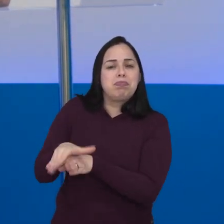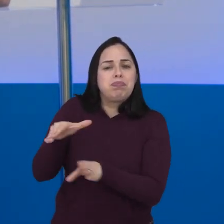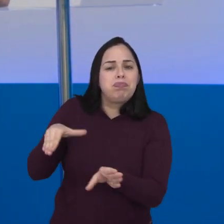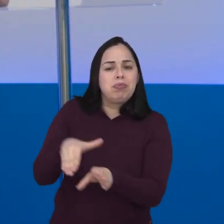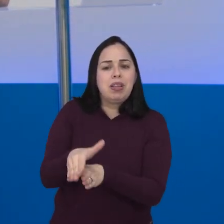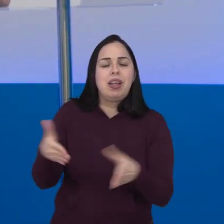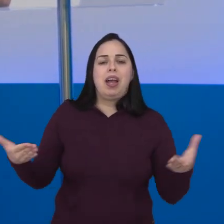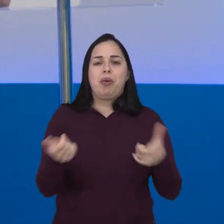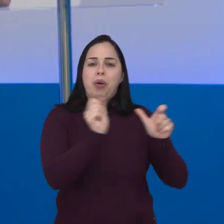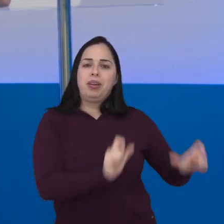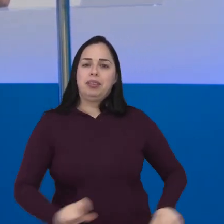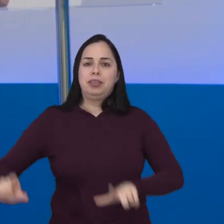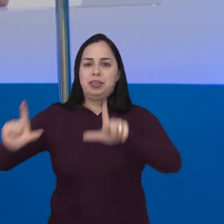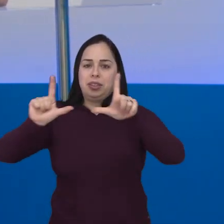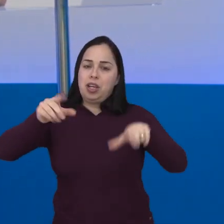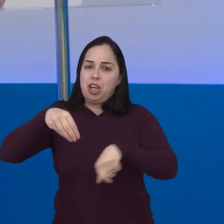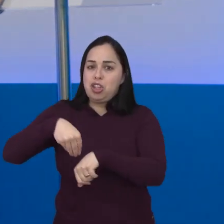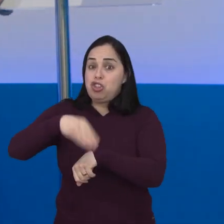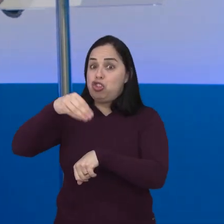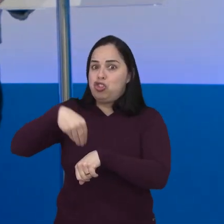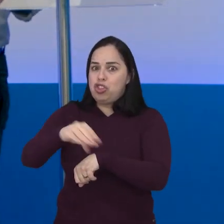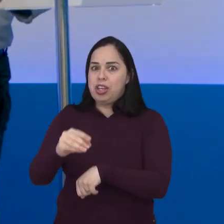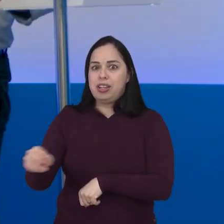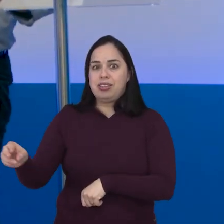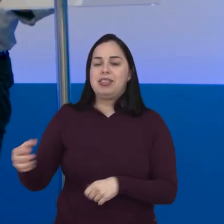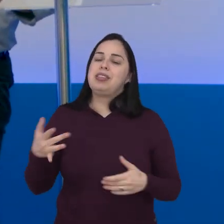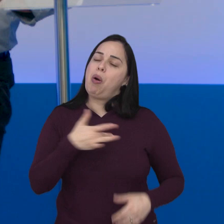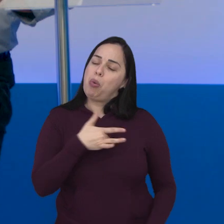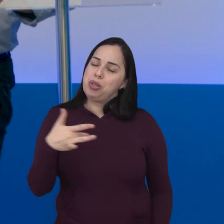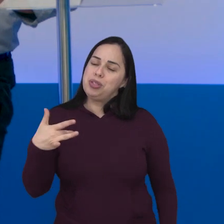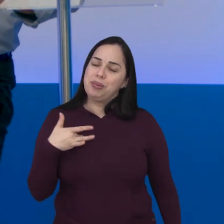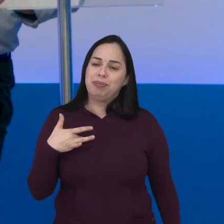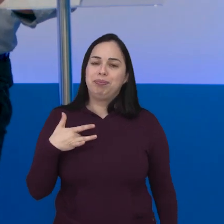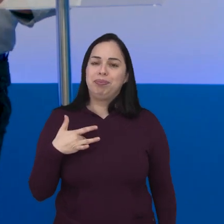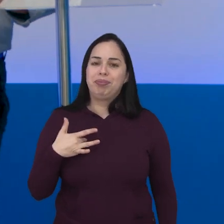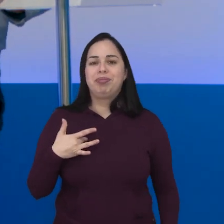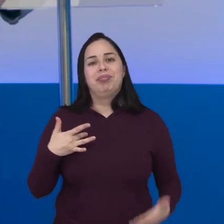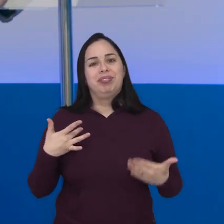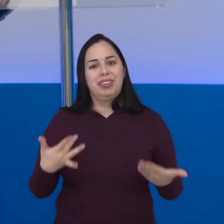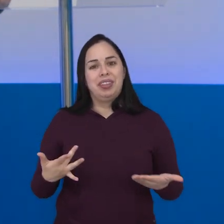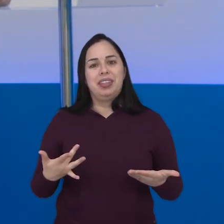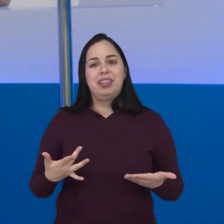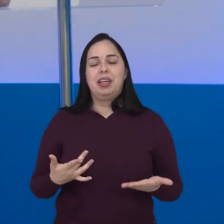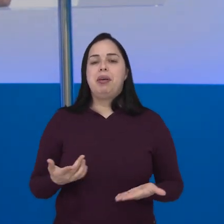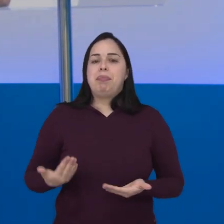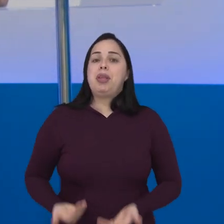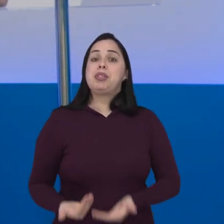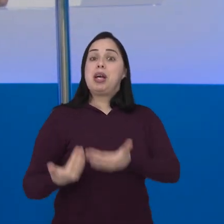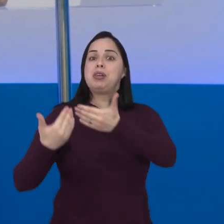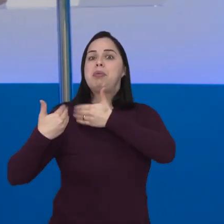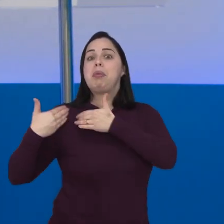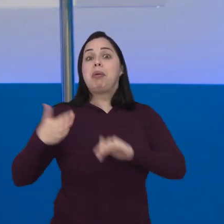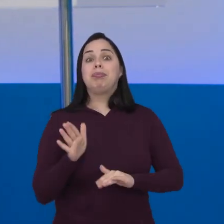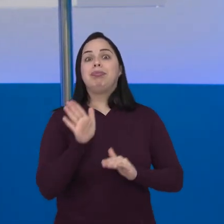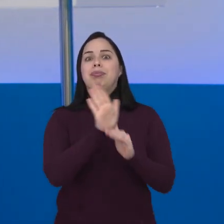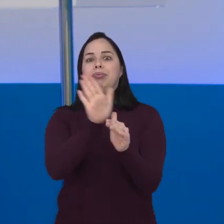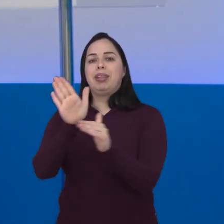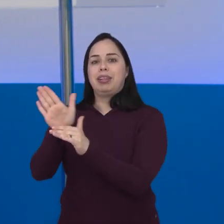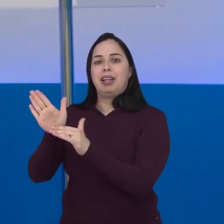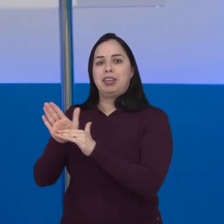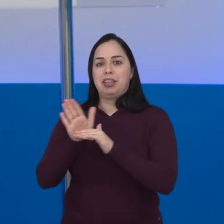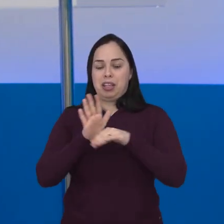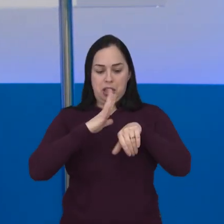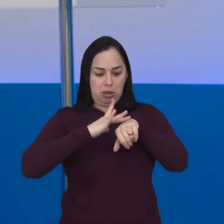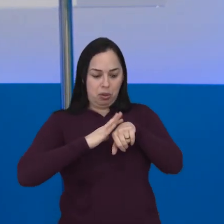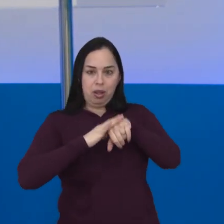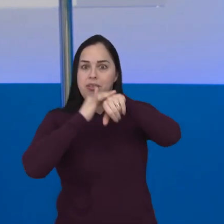médicos parceiros. É que agora eu chamo o nosso quadro de toda terça-feira, o Pílulas de Saúde. O nosso compromisso, viu? É te ajudar